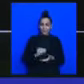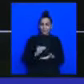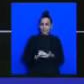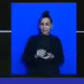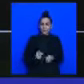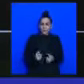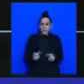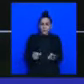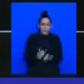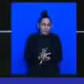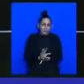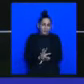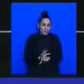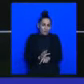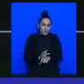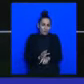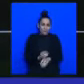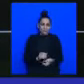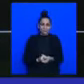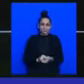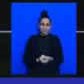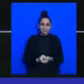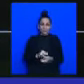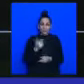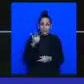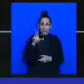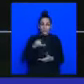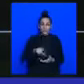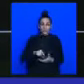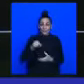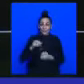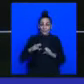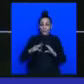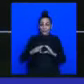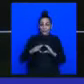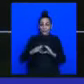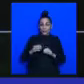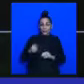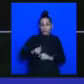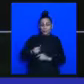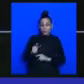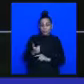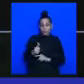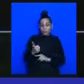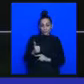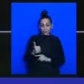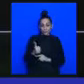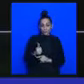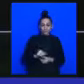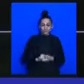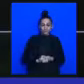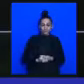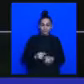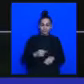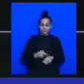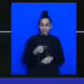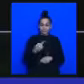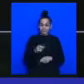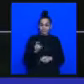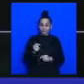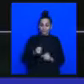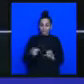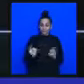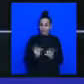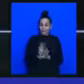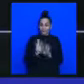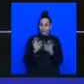Falta muito pouco próximo número bola 11 número 11 agora o último número